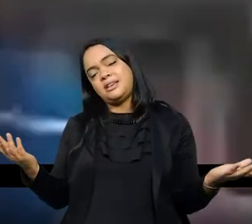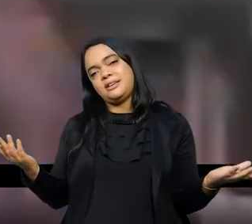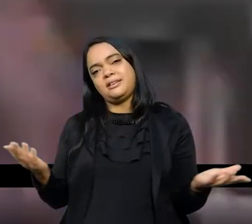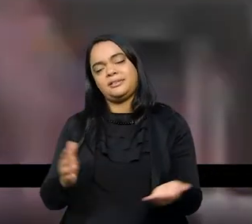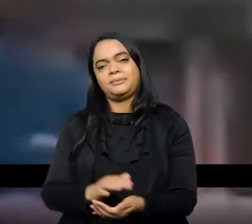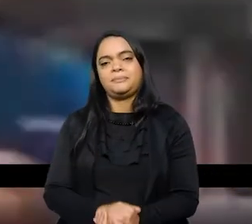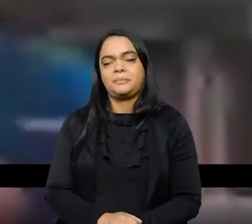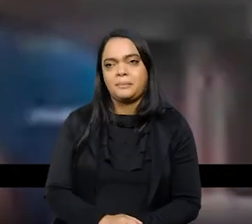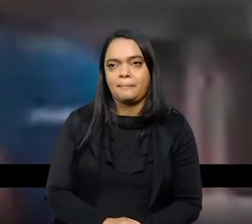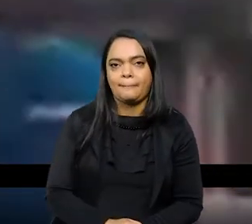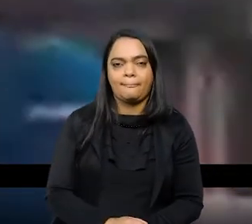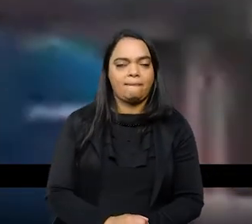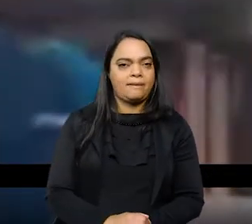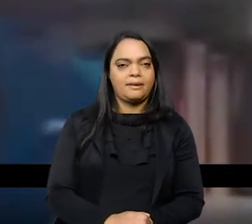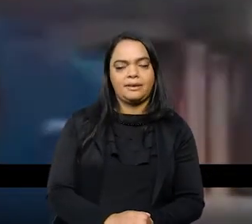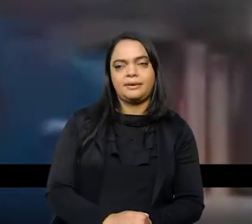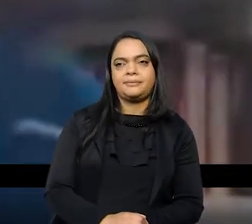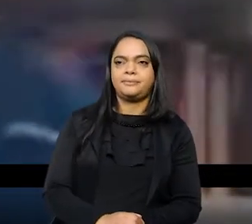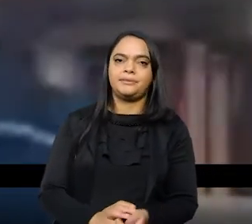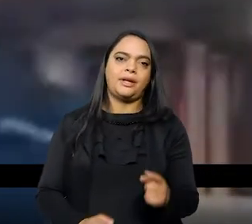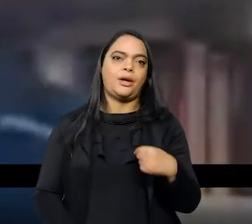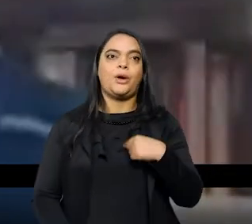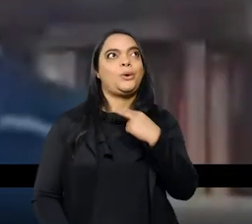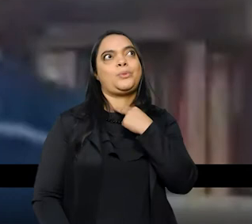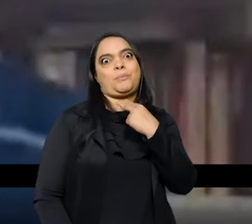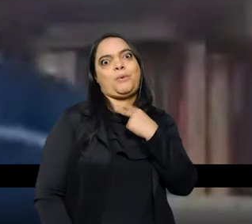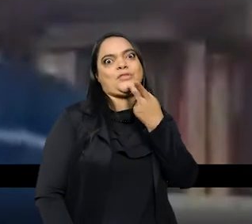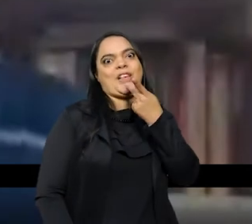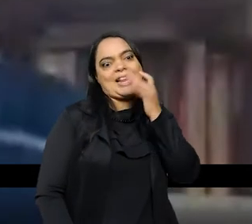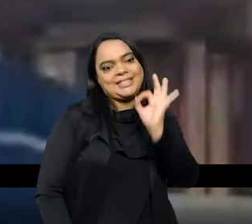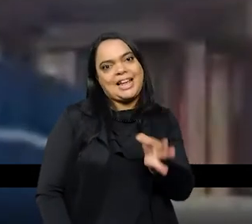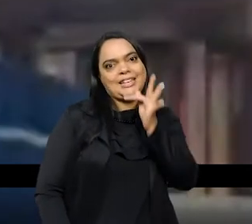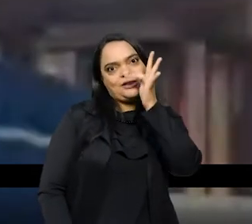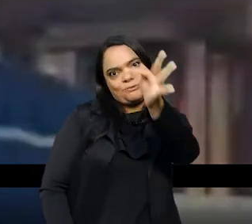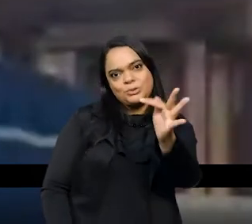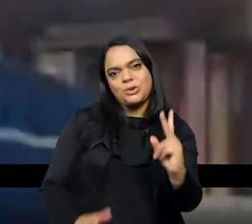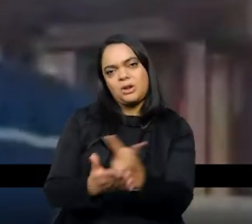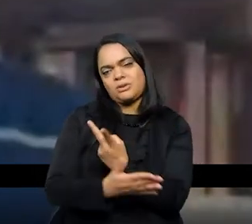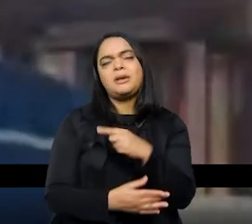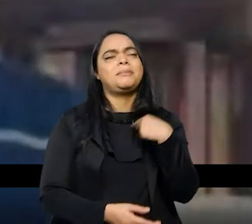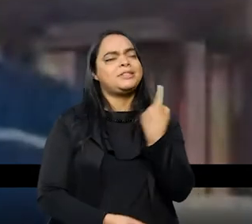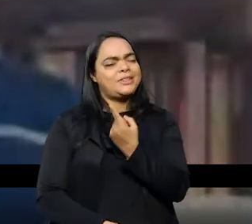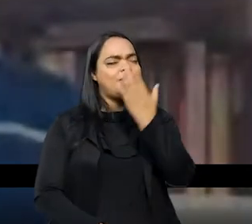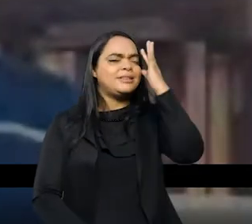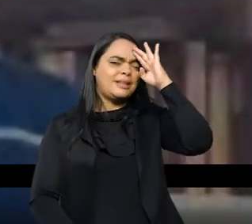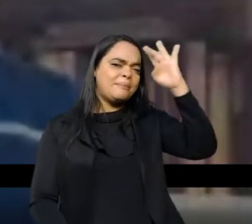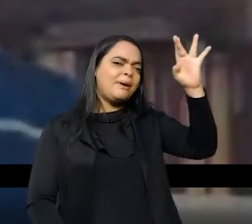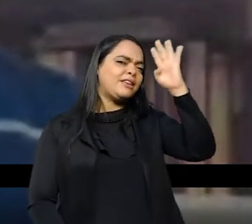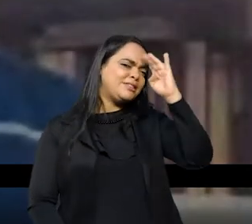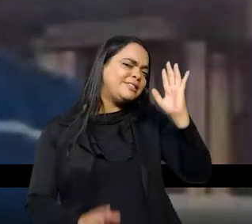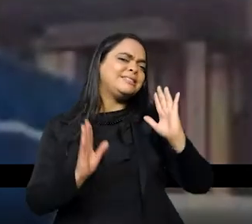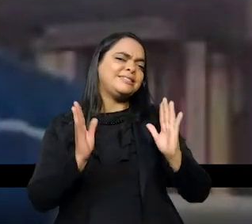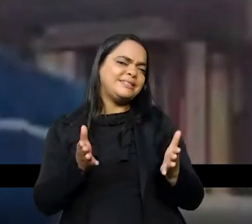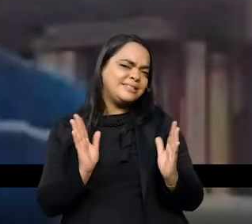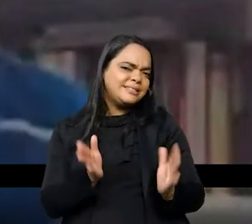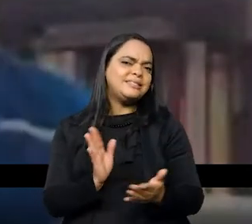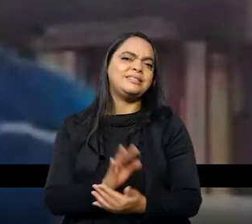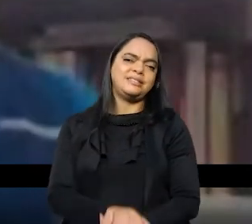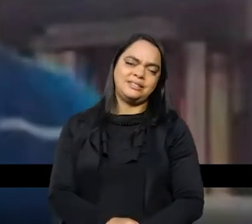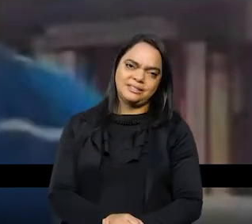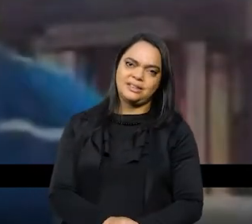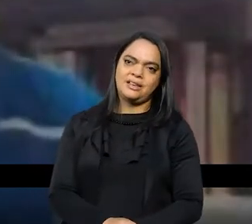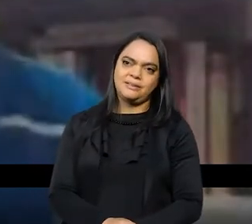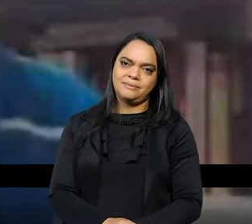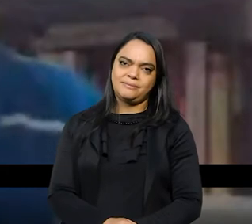poder dizer já sei o que vai dar. Mas pelo menos já sabe o caminho que isso vai dar, que vai descoordenar. Né?